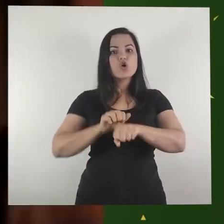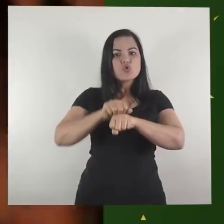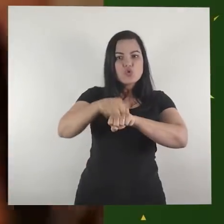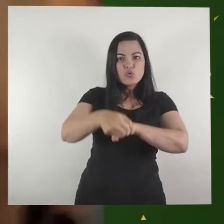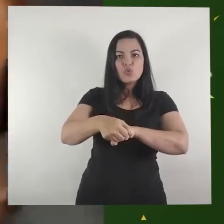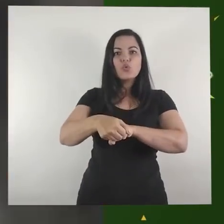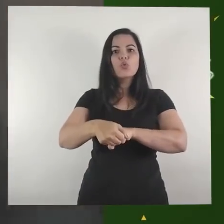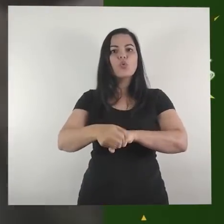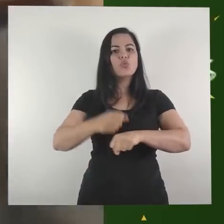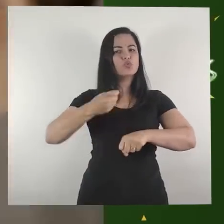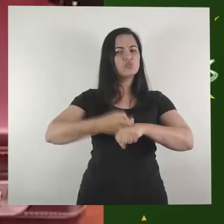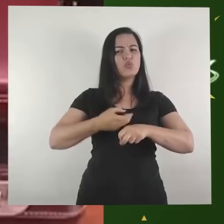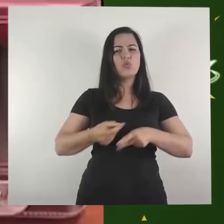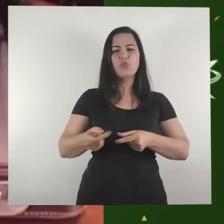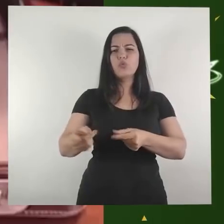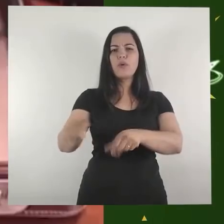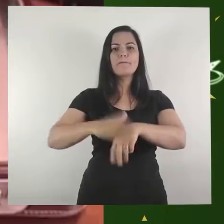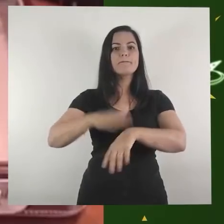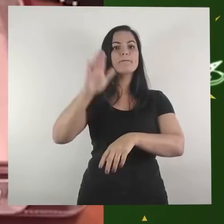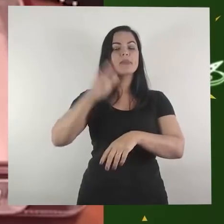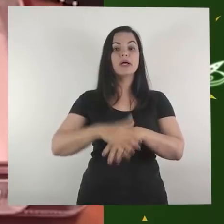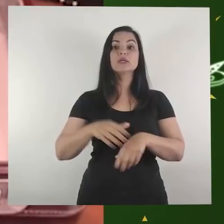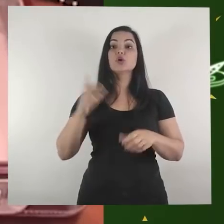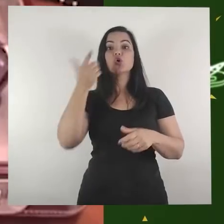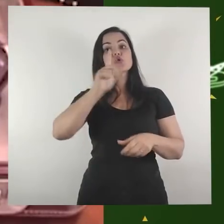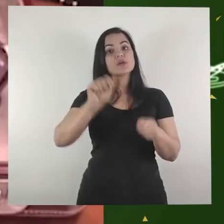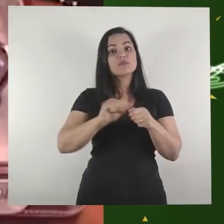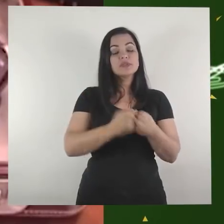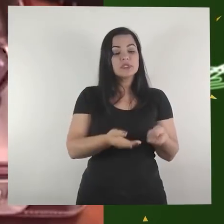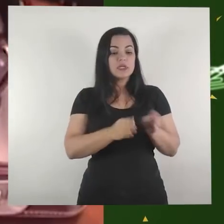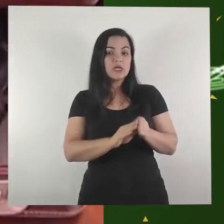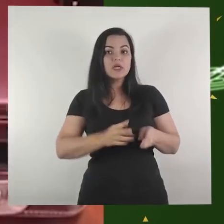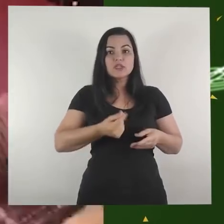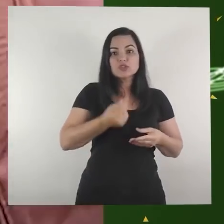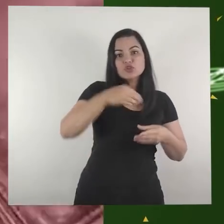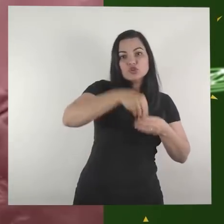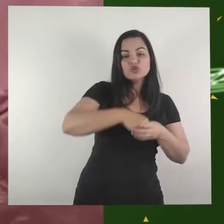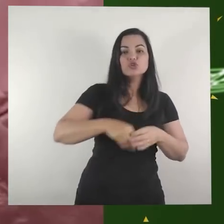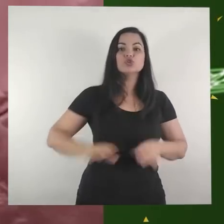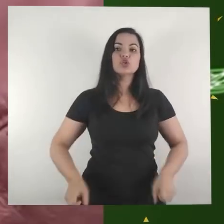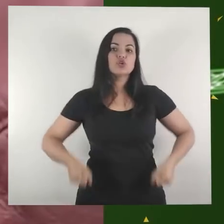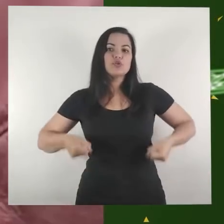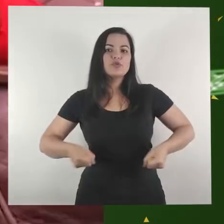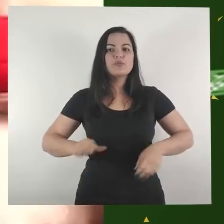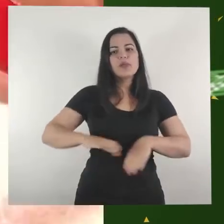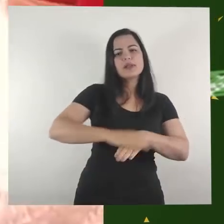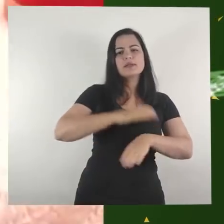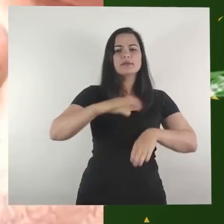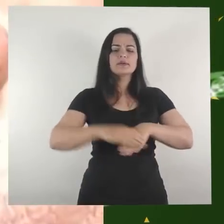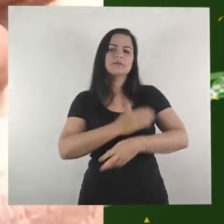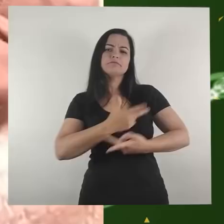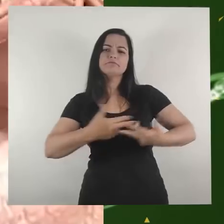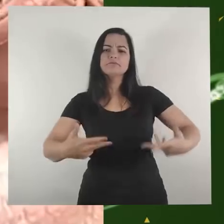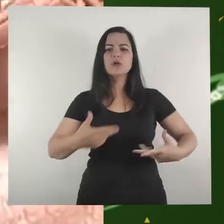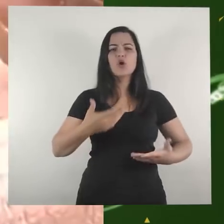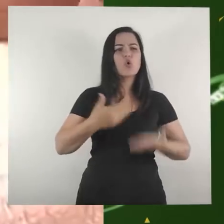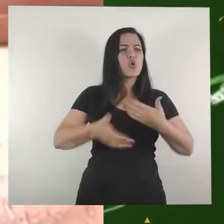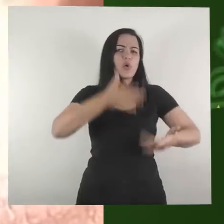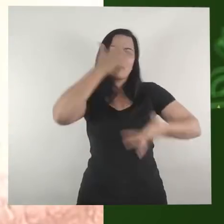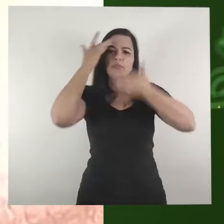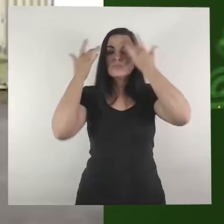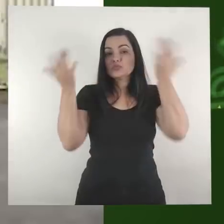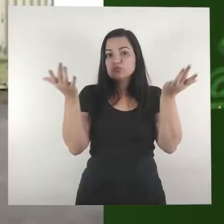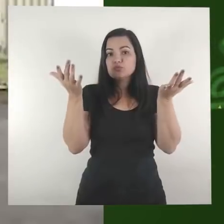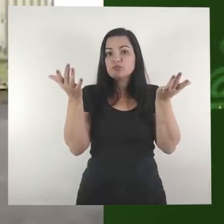durável e resistente. Com o couro, o homem faz carteiras, malas, casacos e sapatos para todo tipo